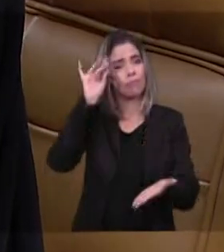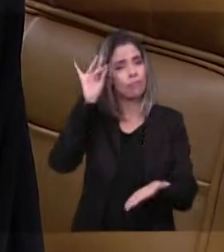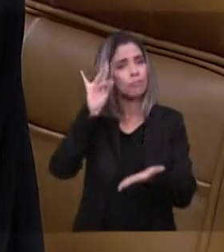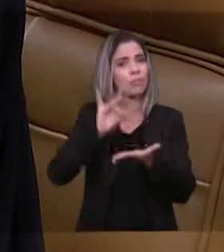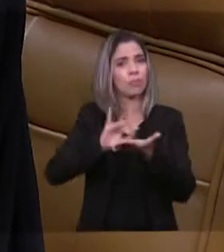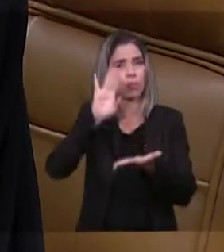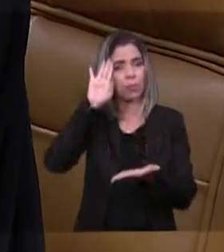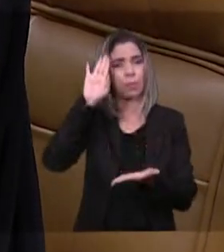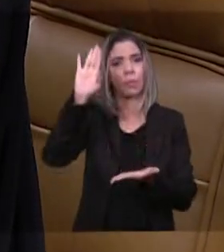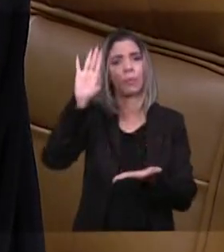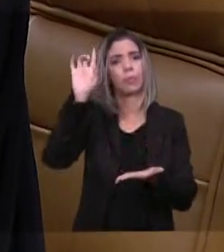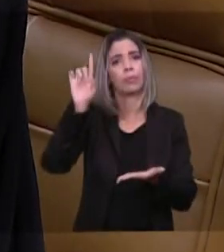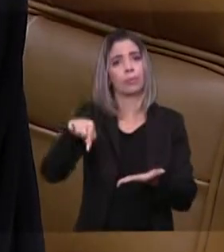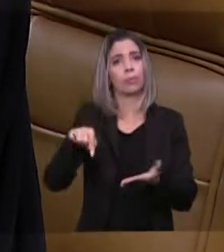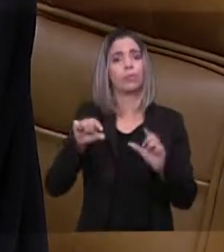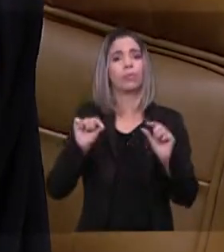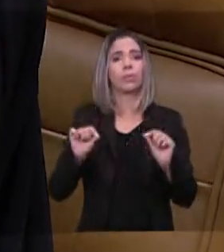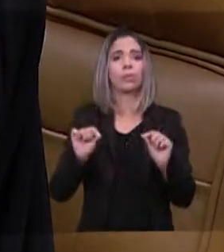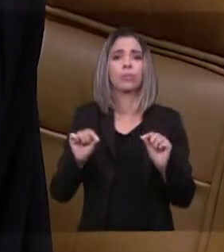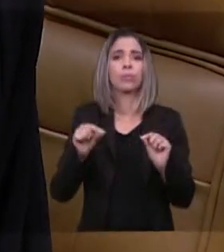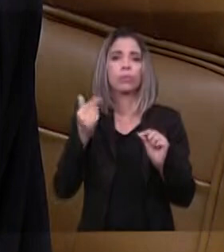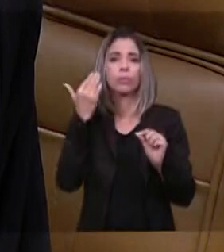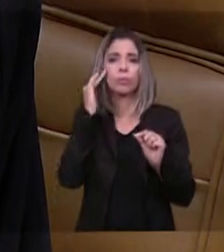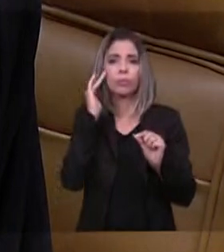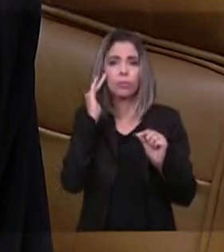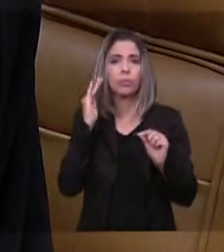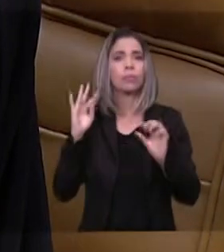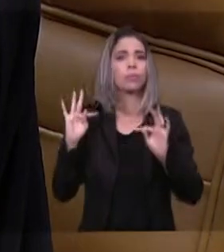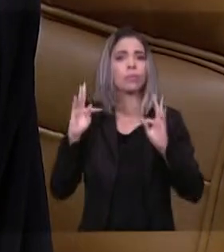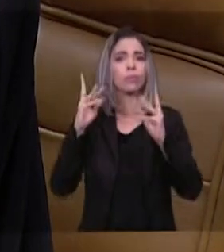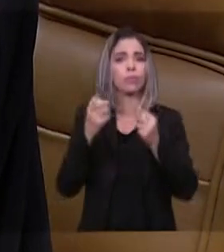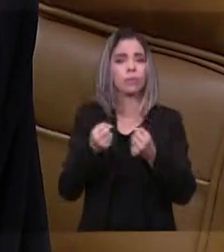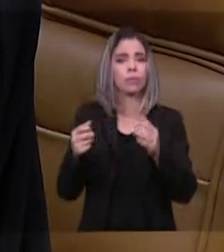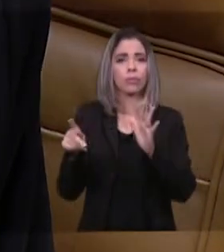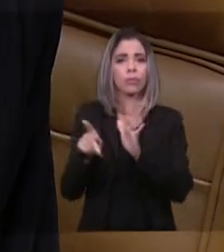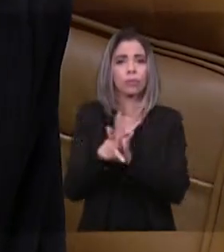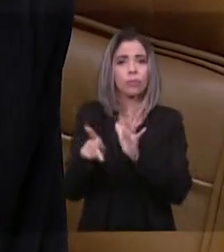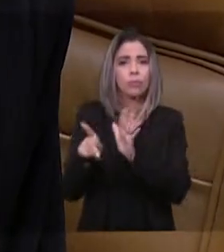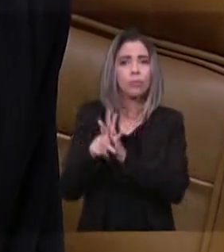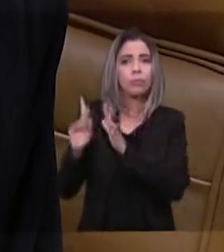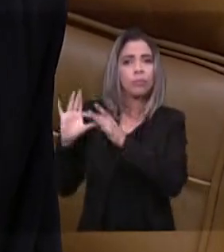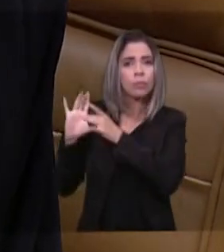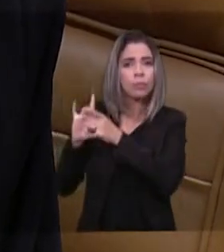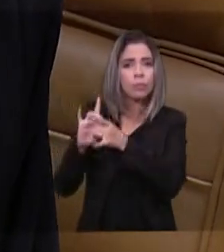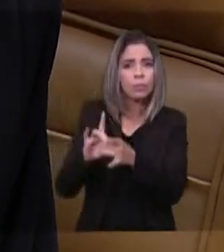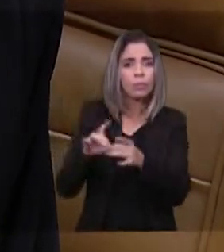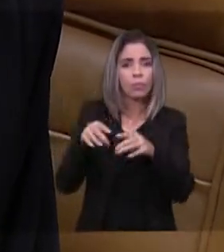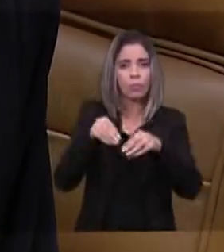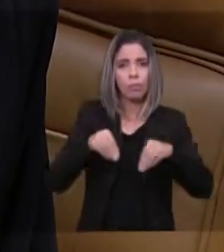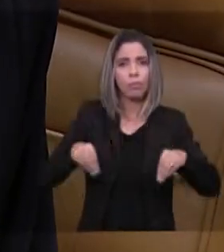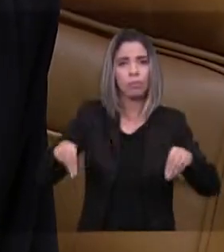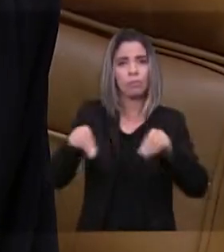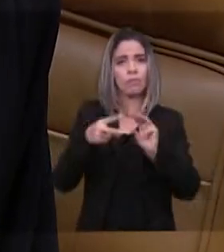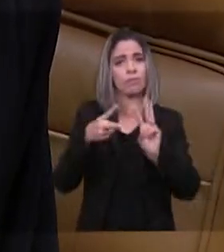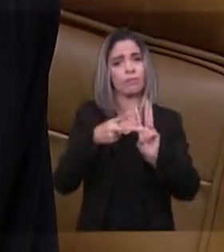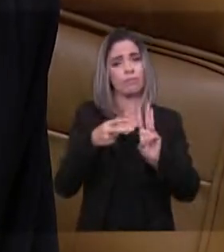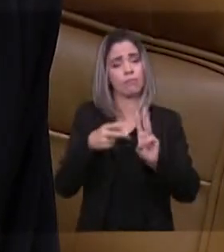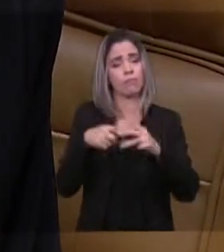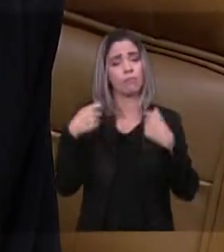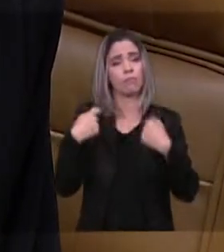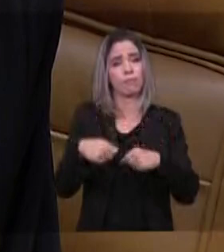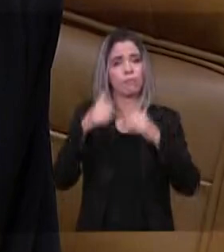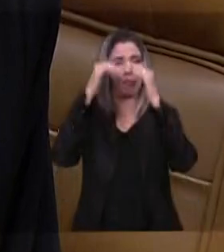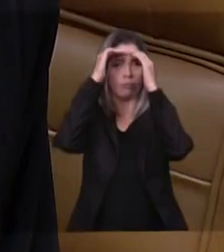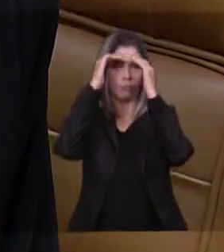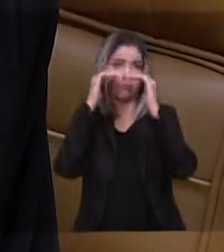fundamental, a melhor compreensão hermenêutica das relações possessórias das terras indígenas deve abrigar a máxima efetividade. Que vota o excelentíssimo senhor